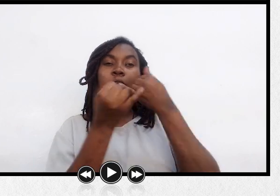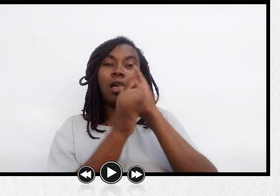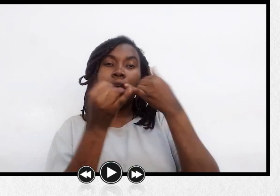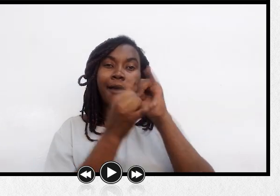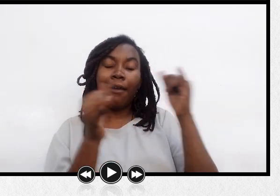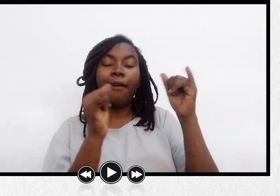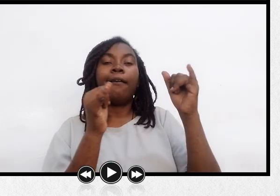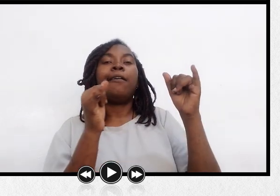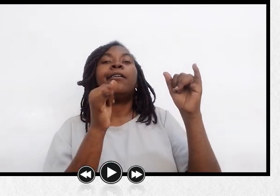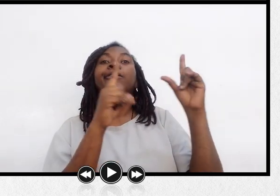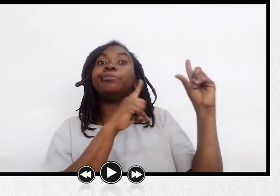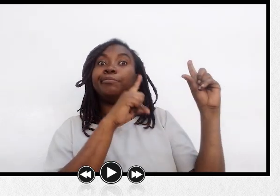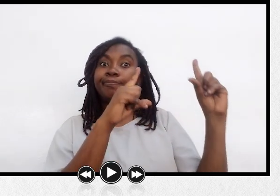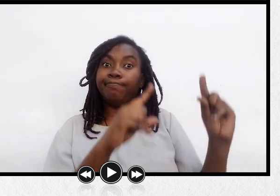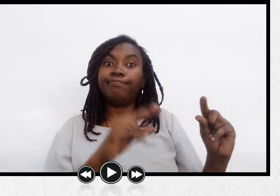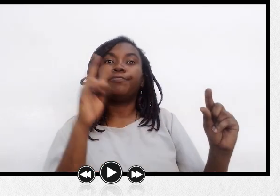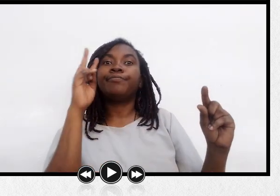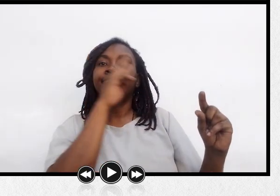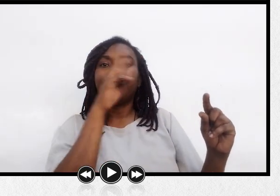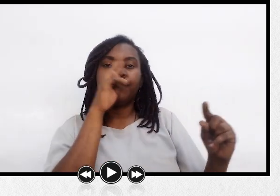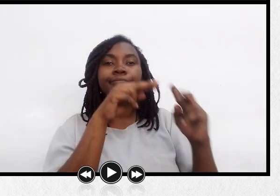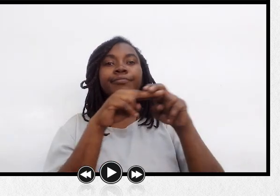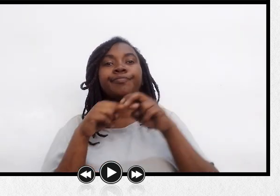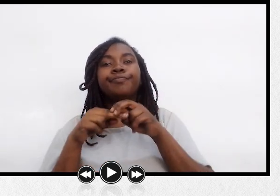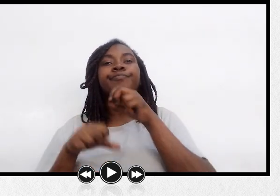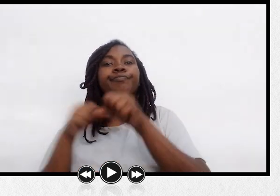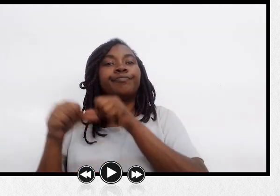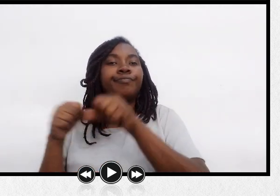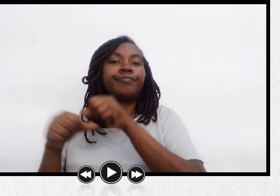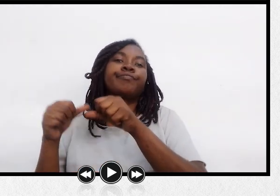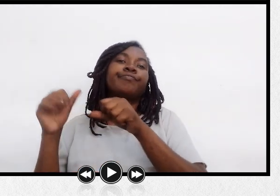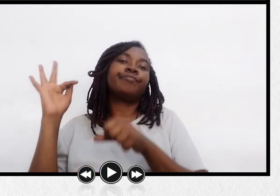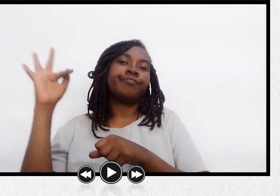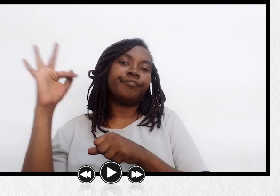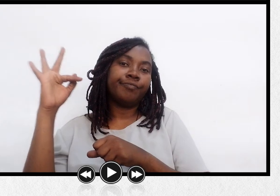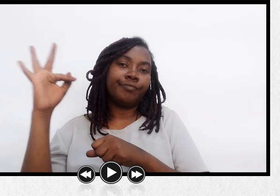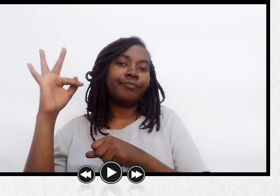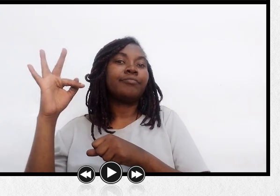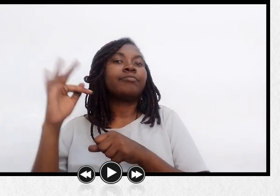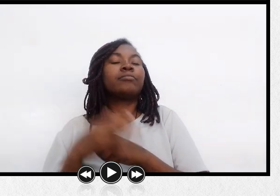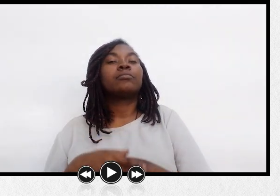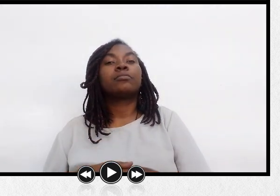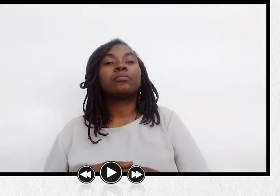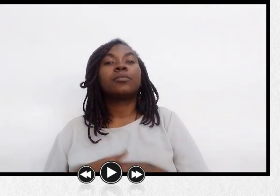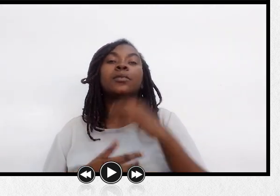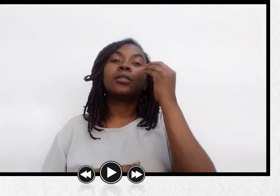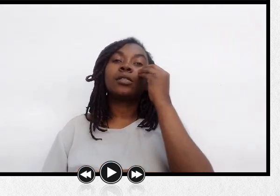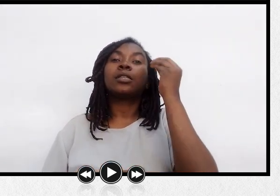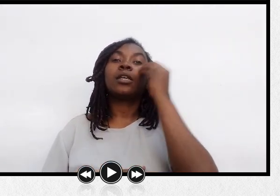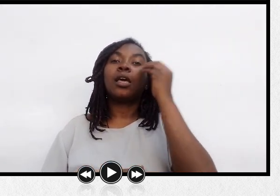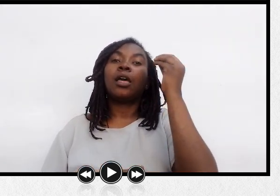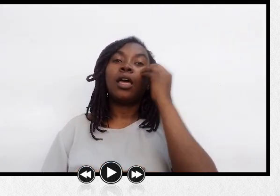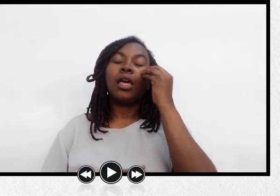diminuíram significativamente depois de umas alterações federais. Aí, ó, você está fazendo essa carinha. Nós tentamos,